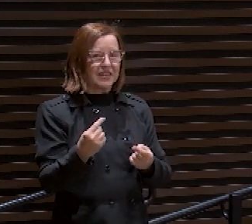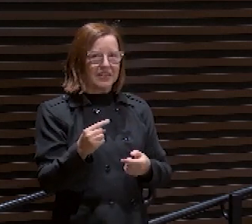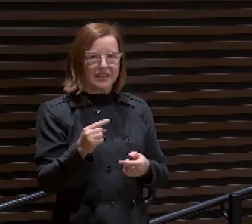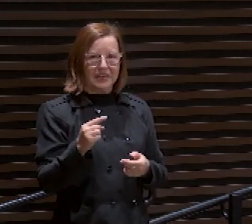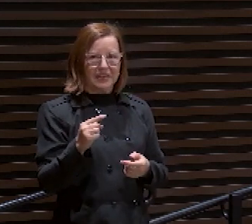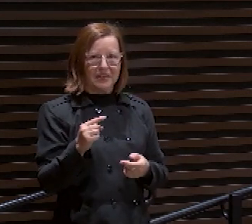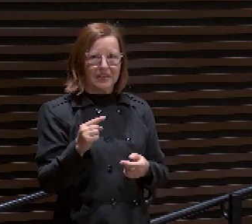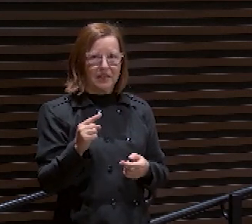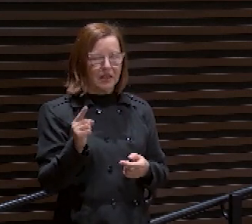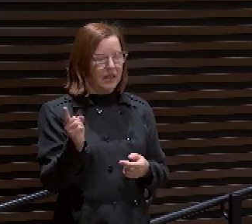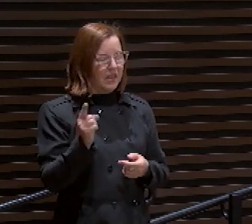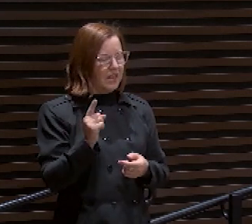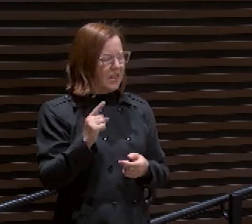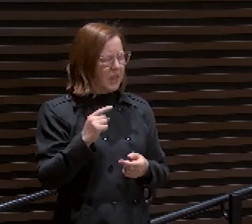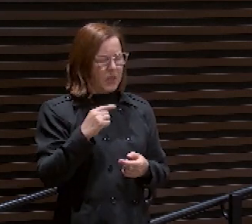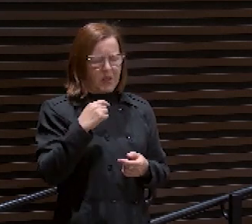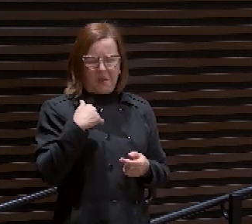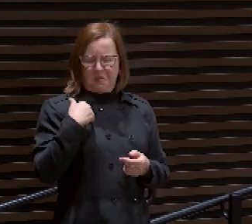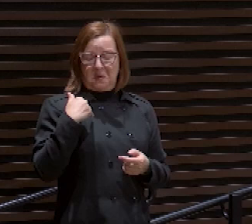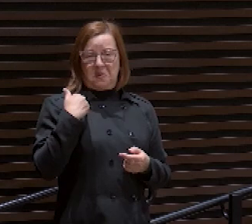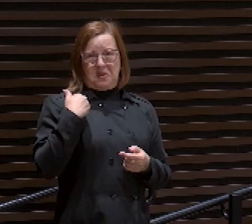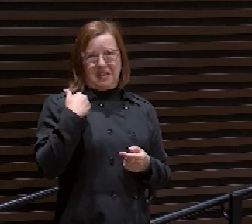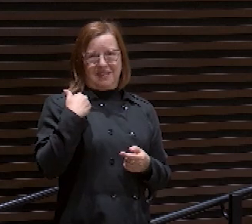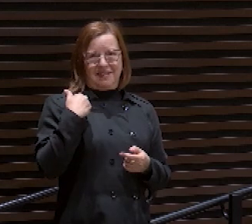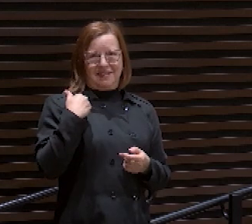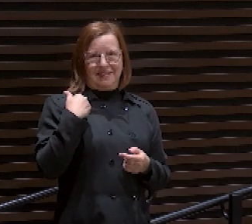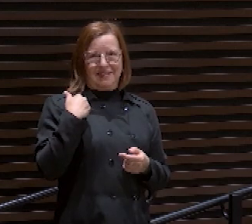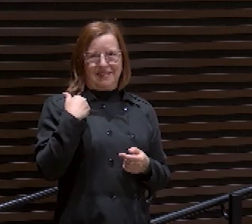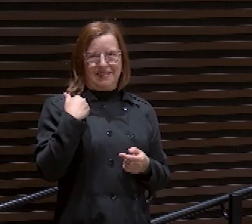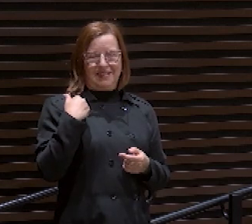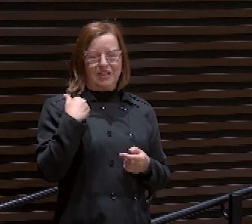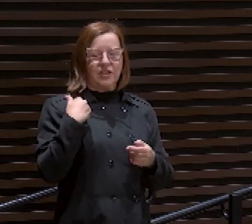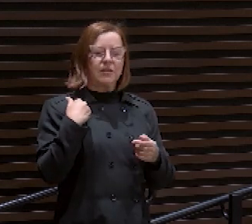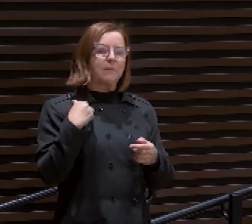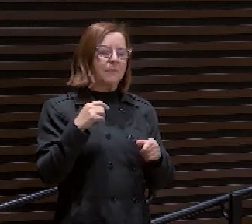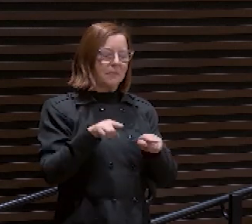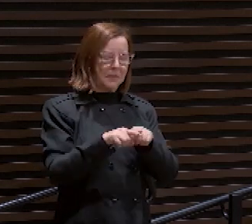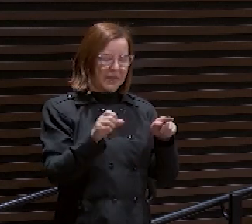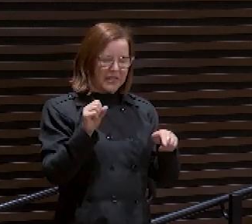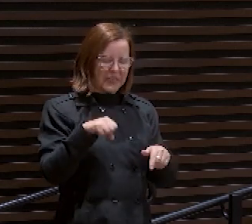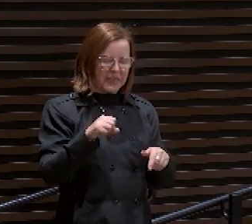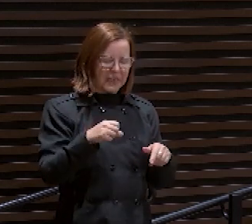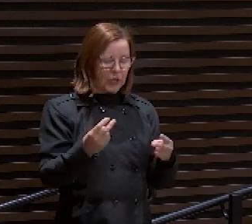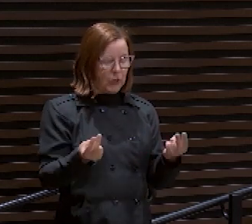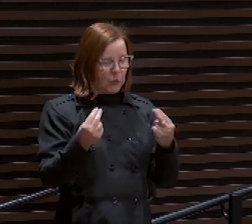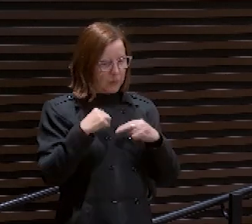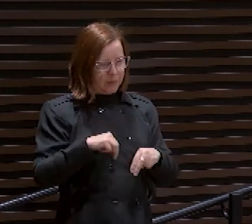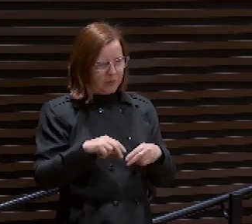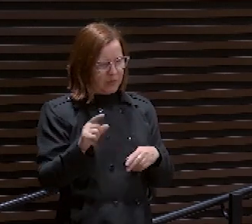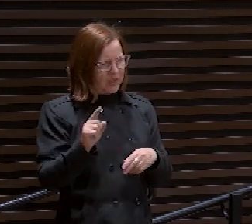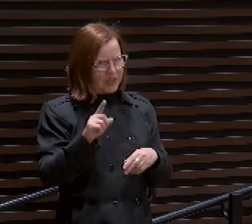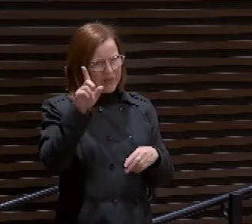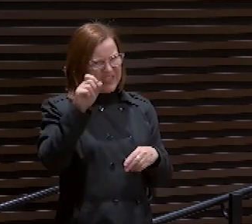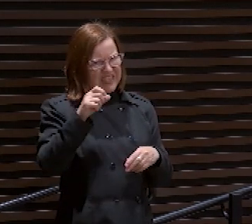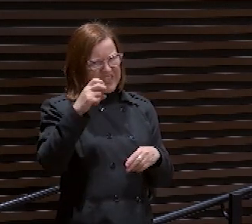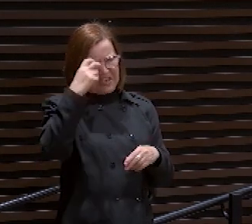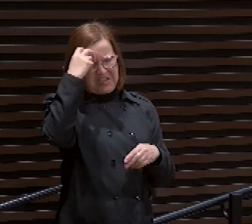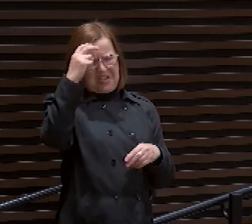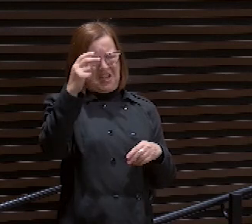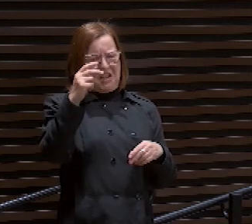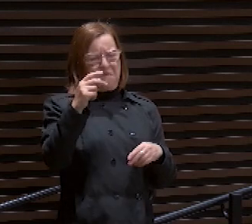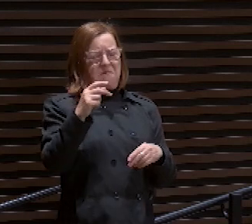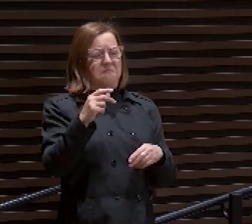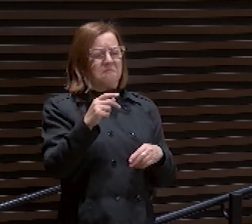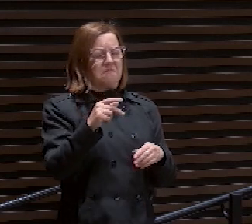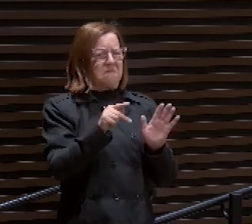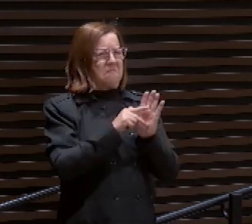serdes orgulhosos, condescendei com o que é humilde. Não sejais sábios aos vossos próprios olhos.